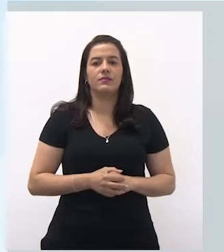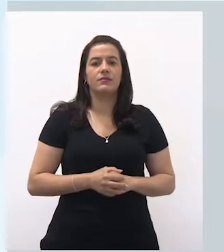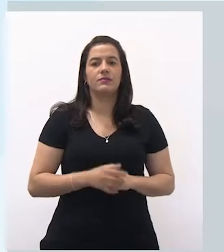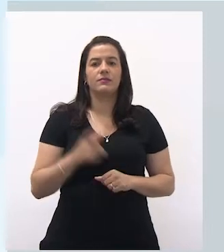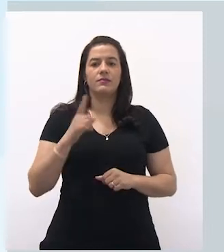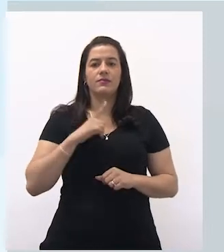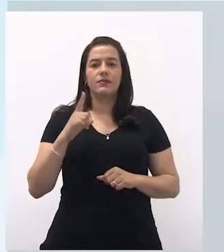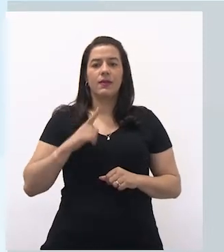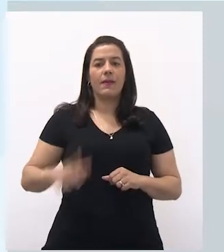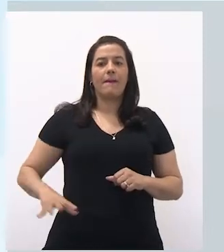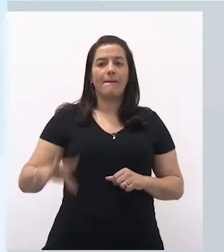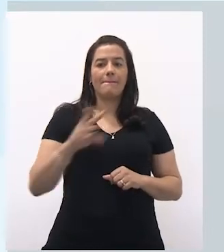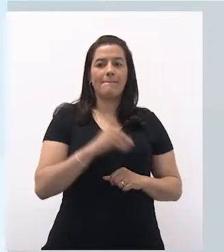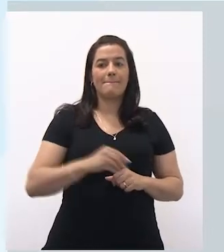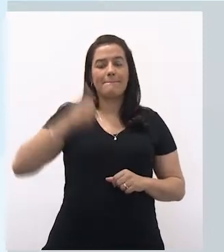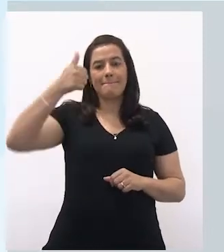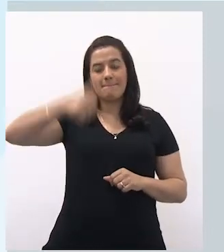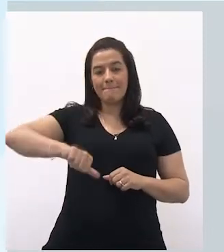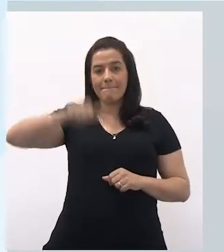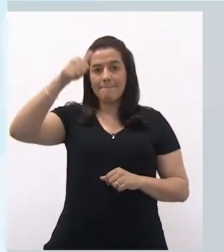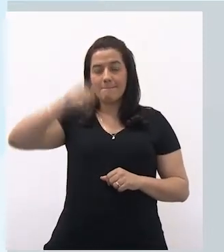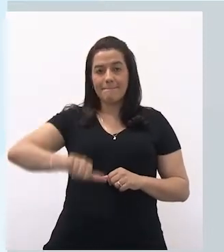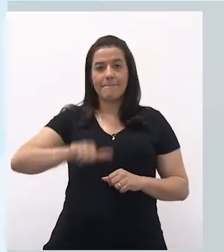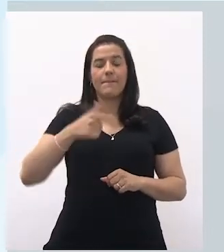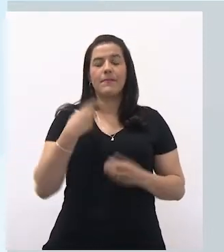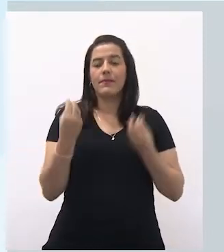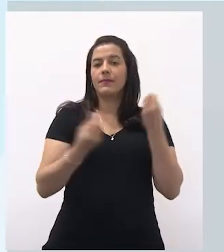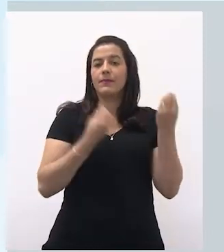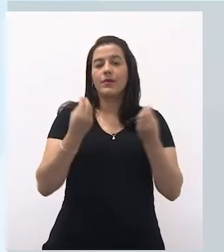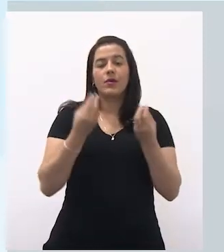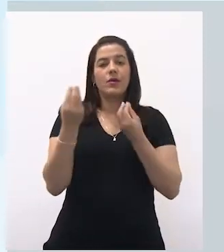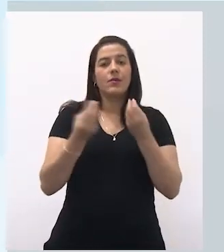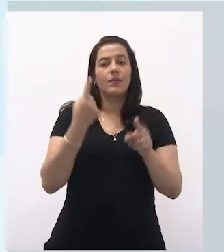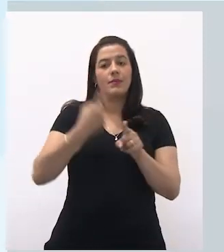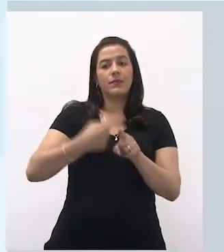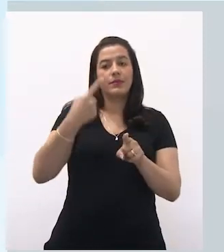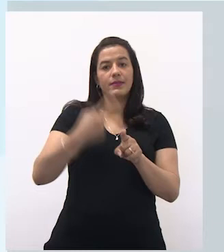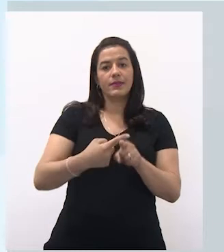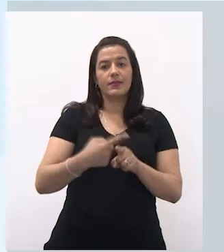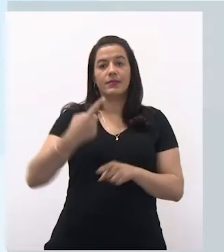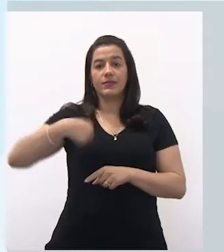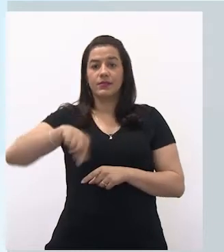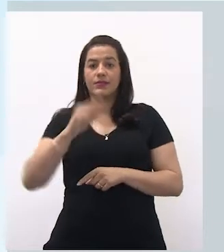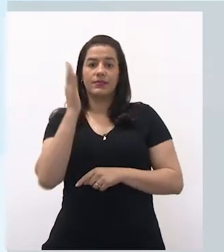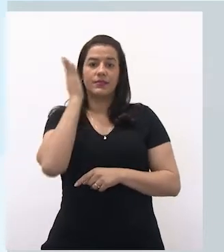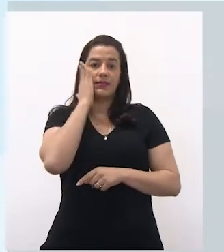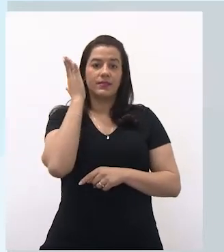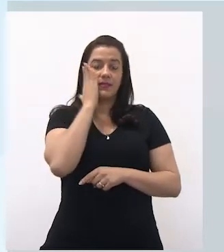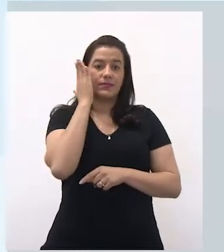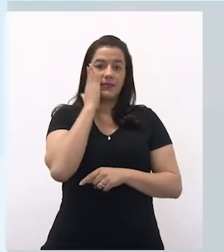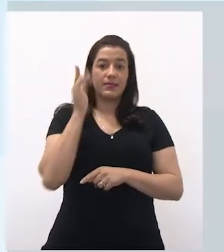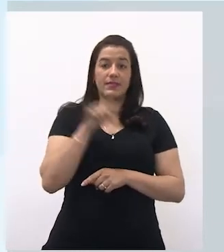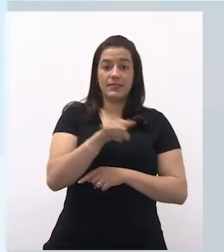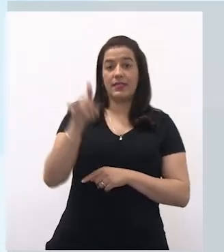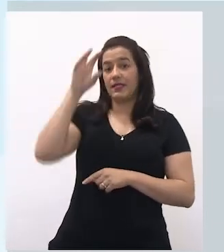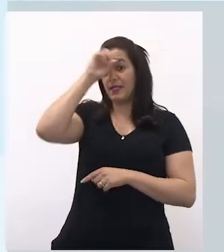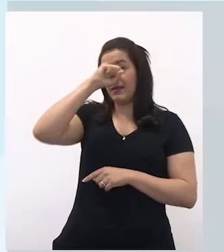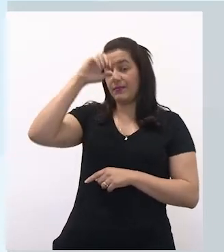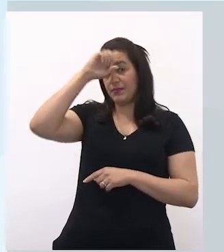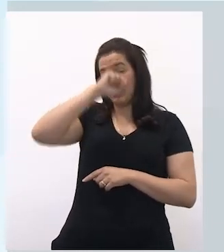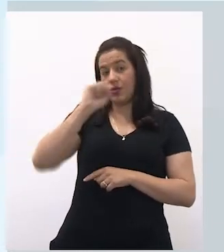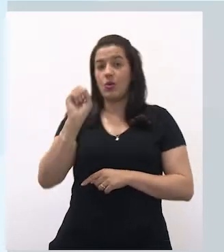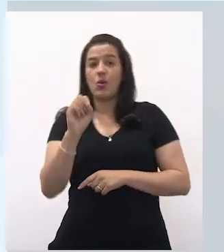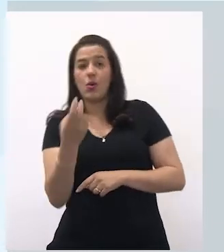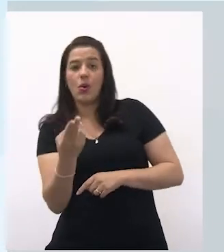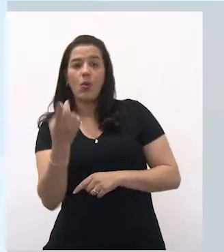Então, a gente tem aqui por que avaliar? A gente avalia porque a gente quer saber se o nosso aluno aprendeu ou não aprendeu.